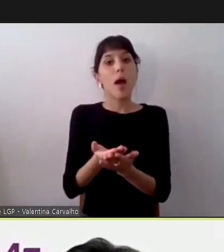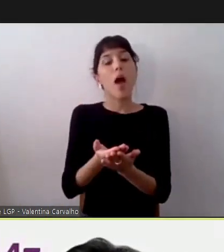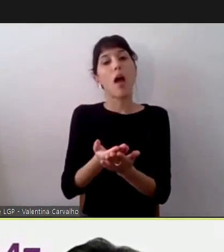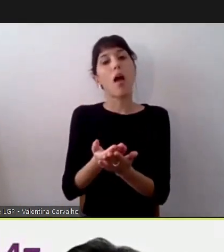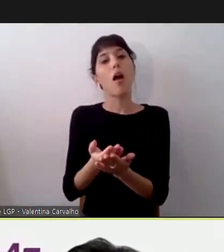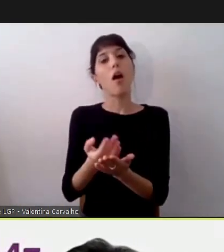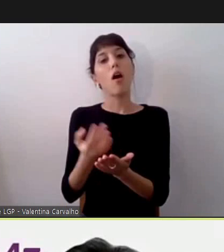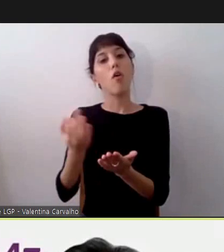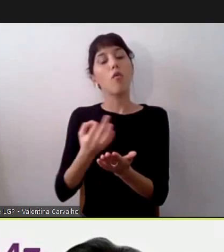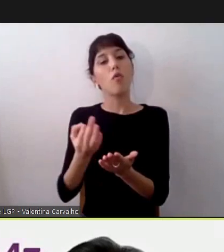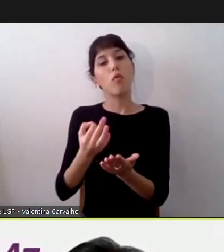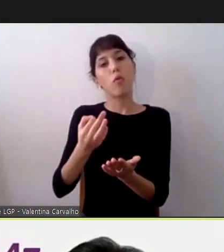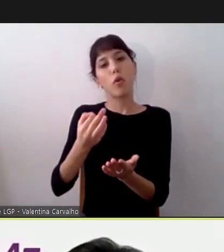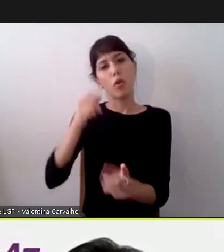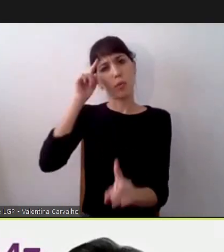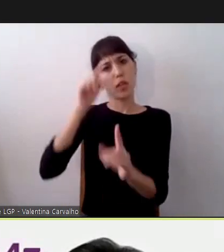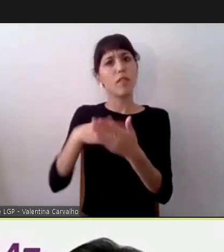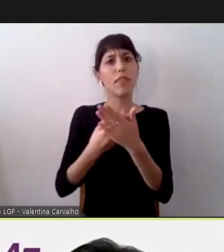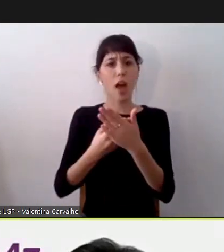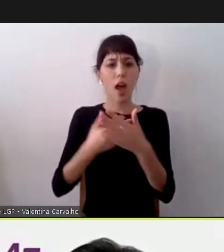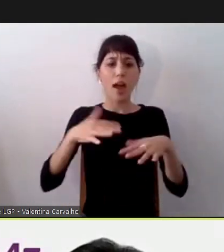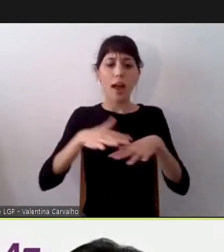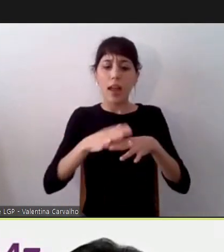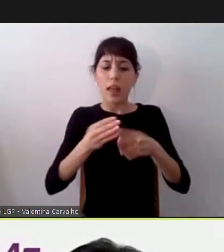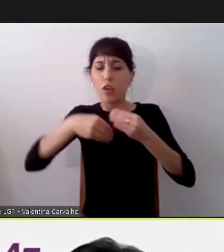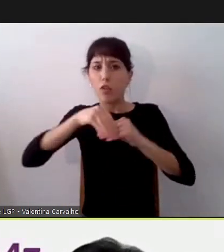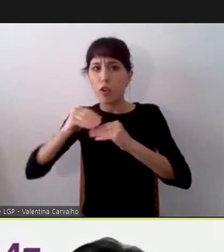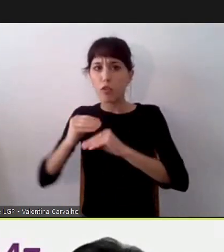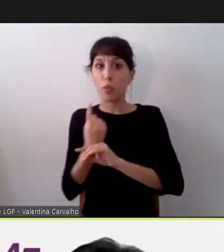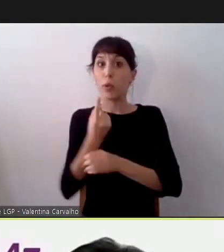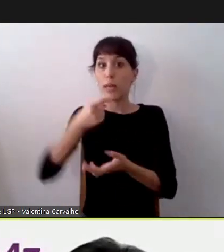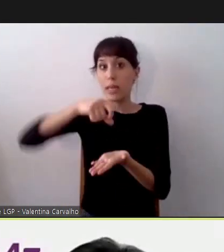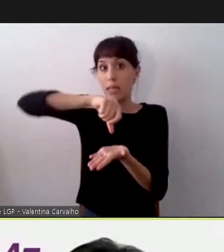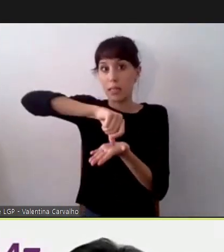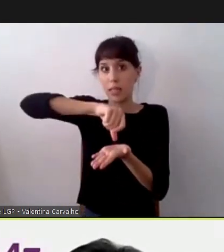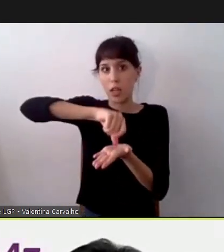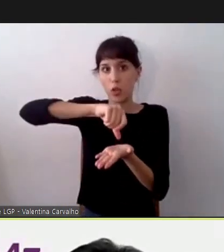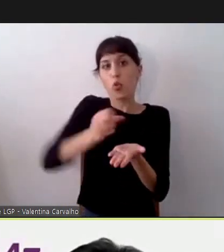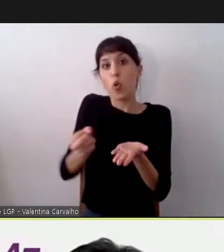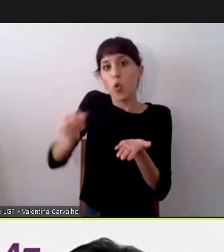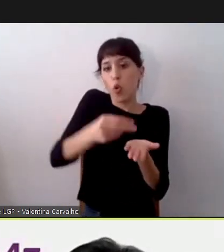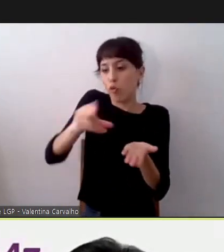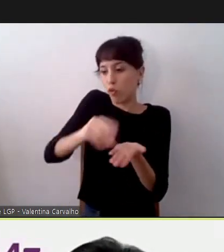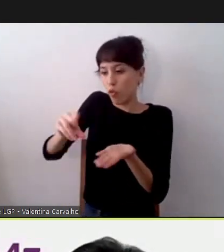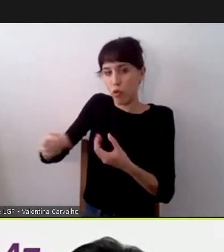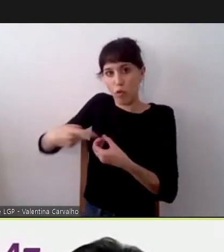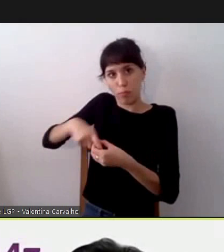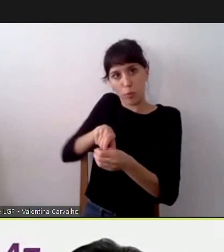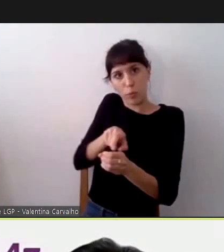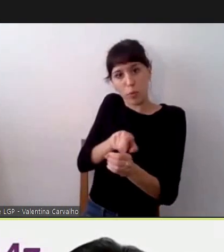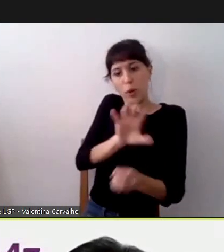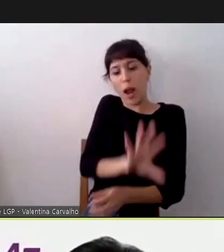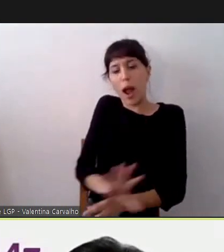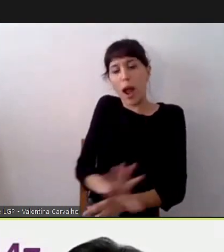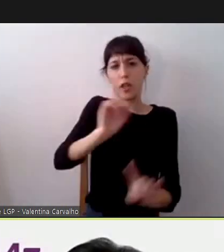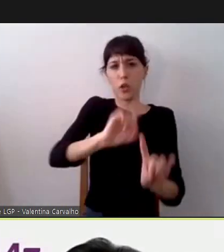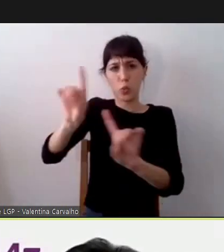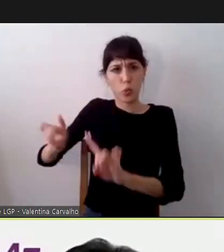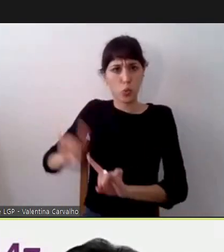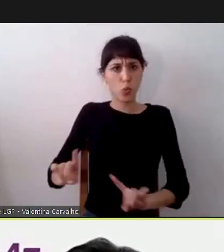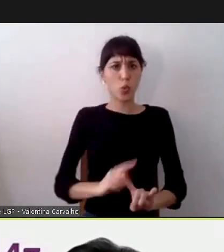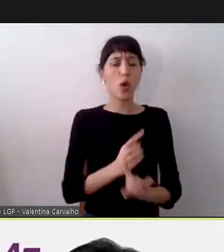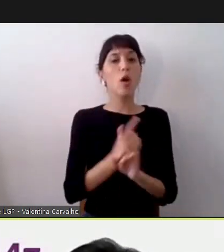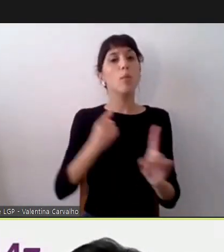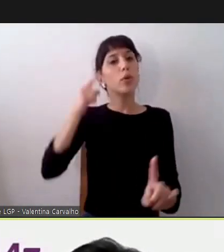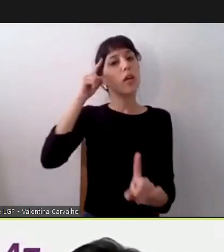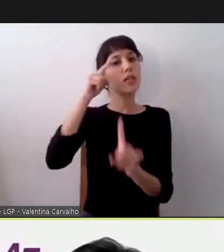a intenção de reforço da rede com novos centros de Qualifica AP, diria que de geometria variável, na medida em que os desafios foram